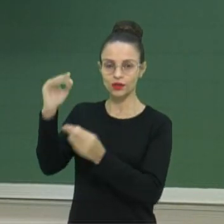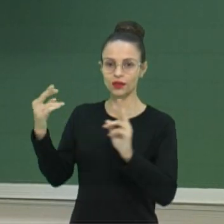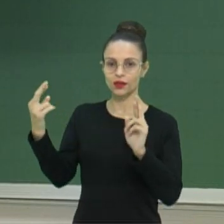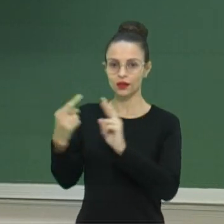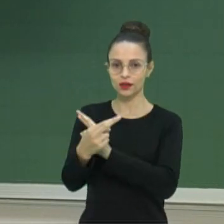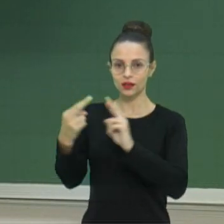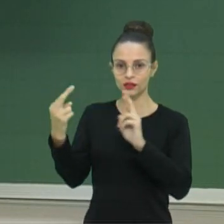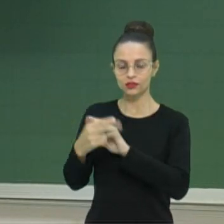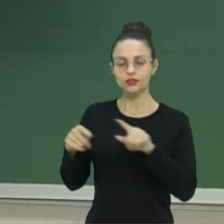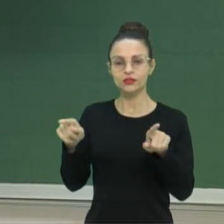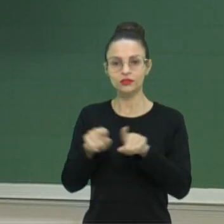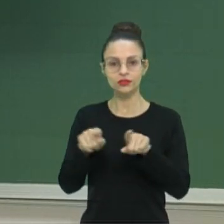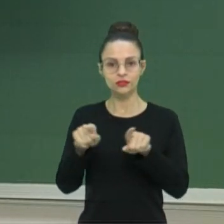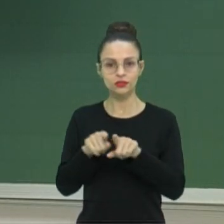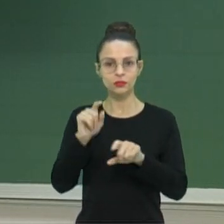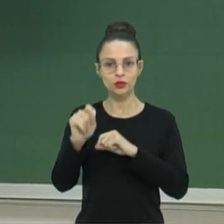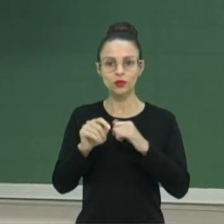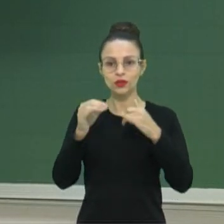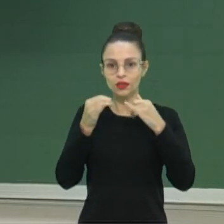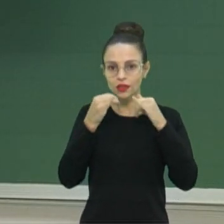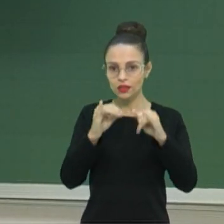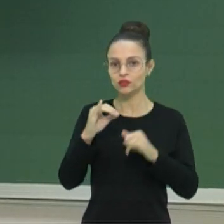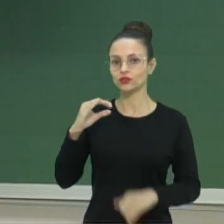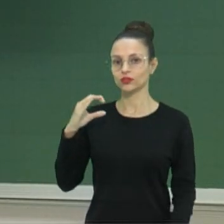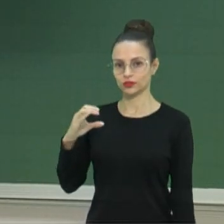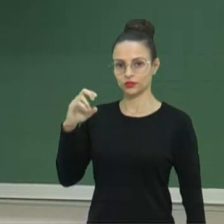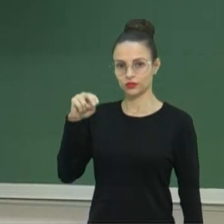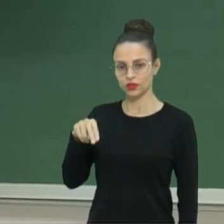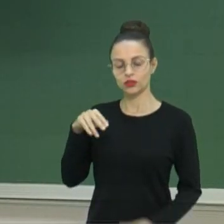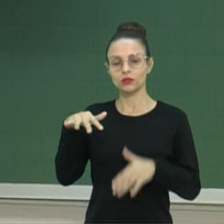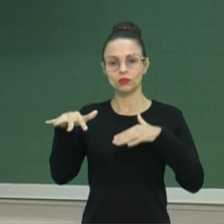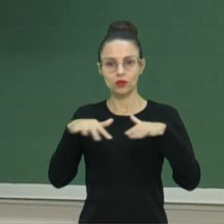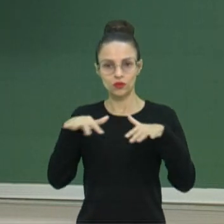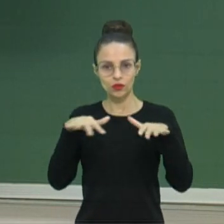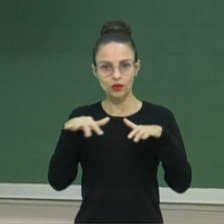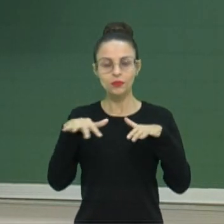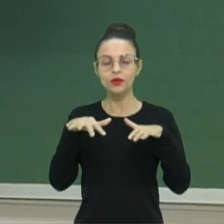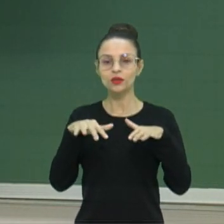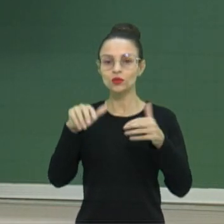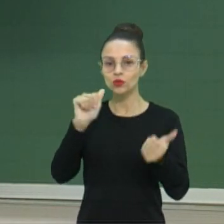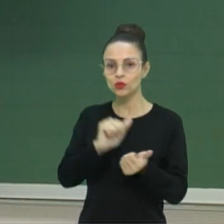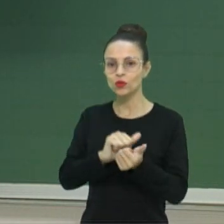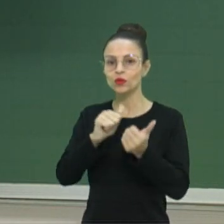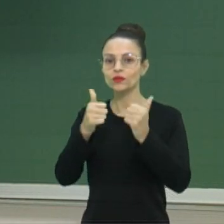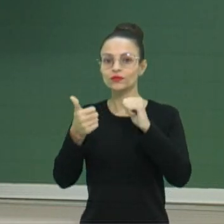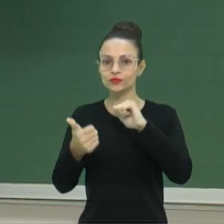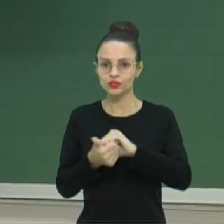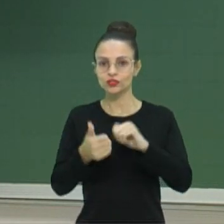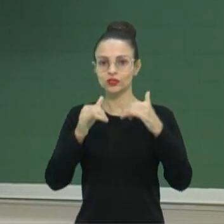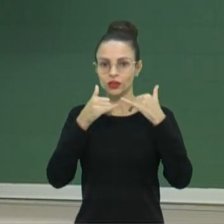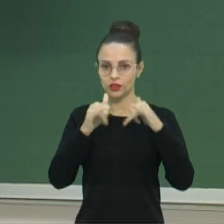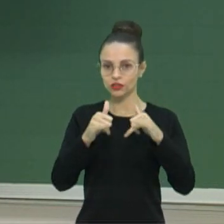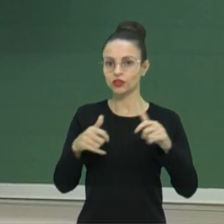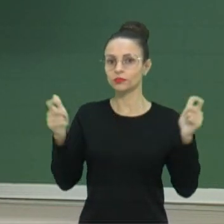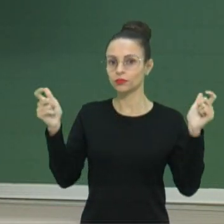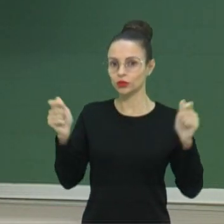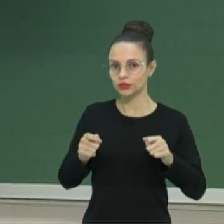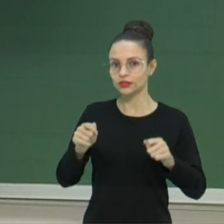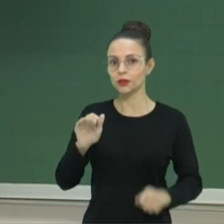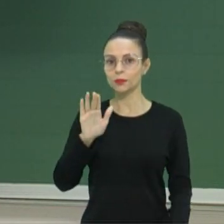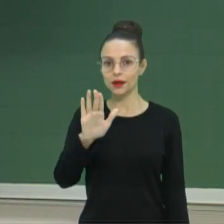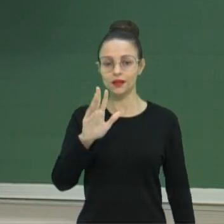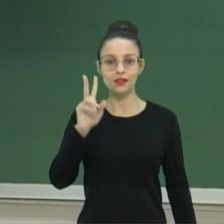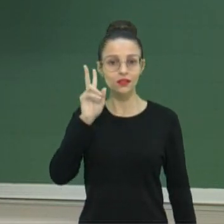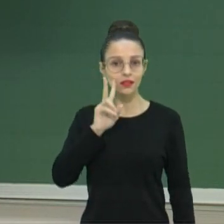relacionada e, consequentemente, a energia cinética do movimento, ela foi convertida em energia potencial. Mas vocês